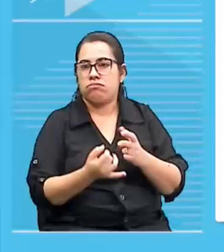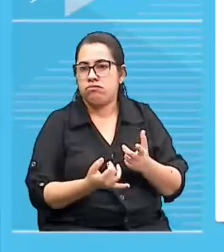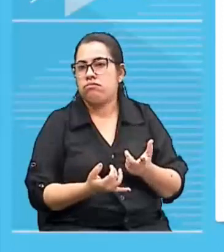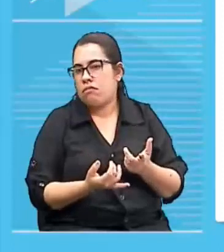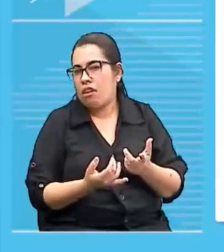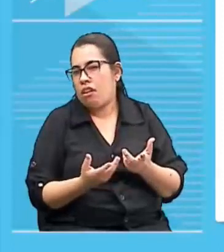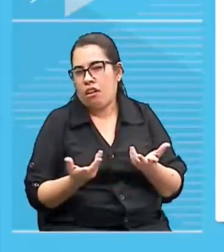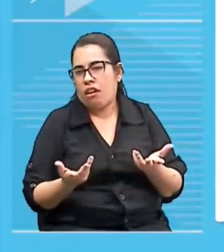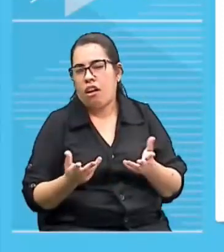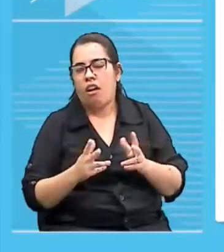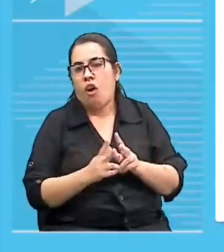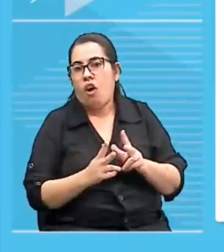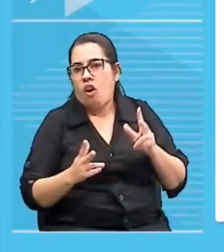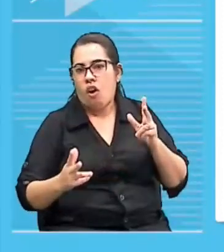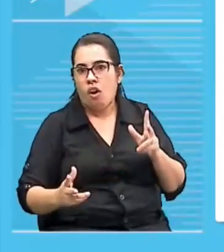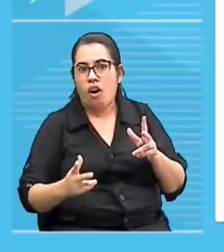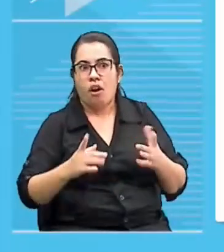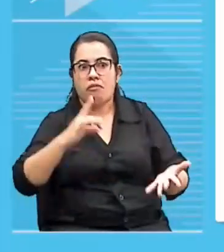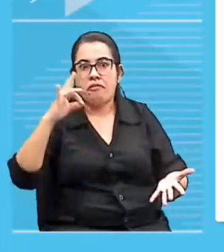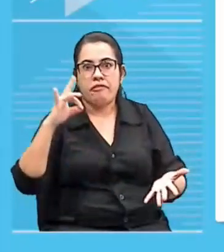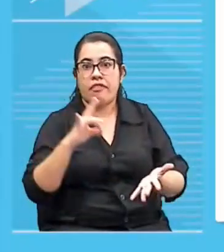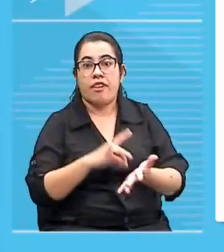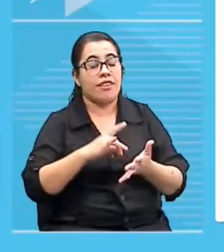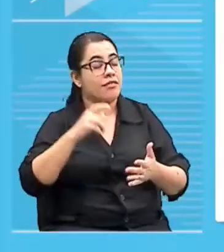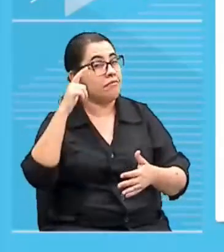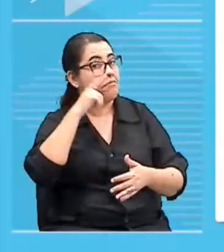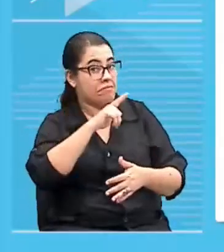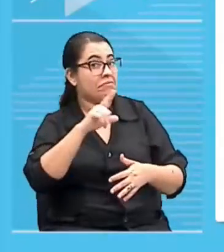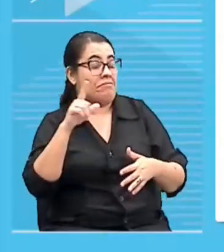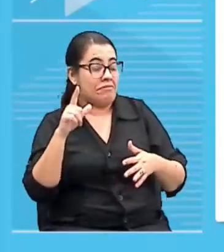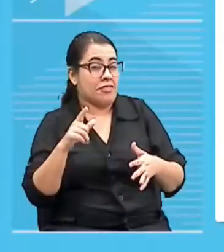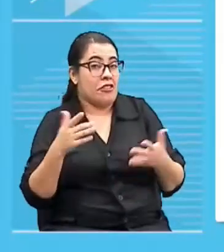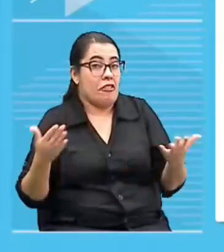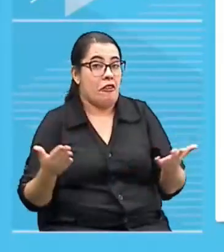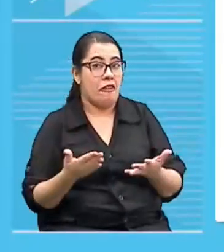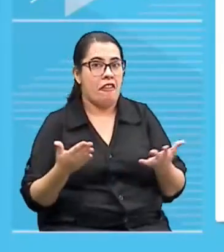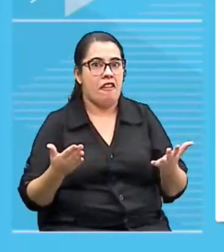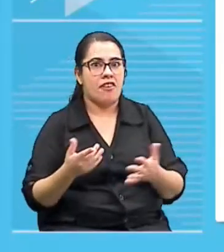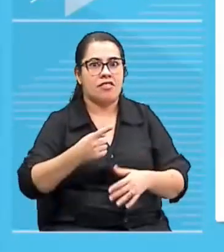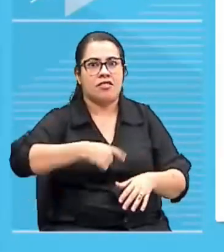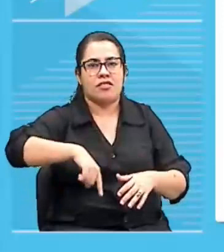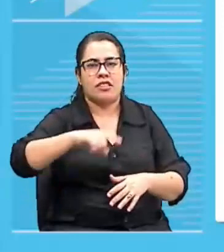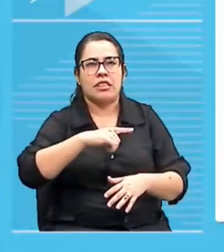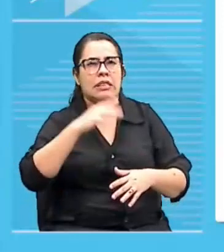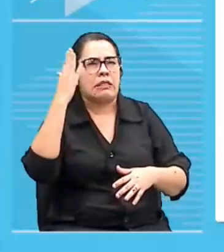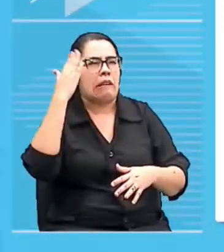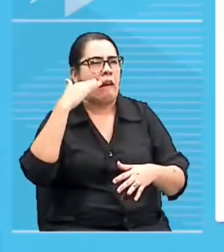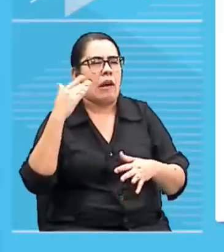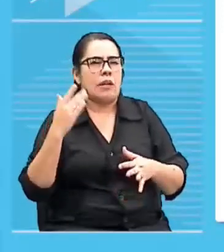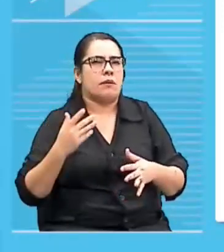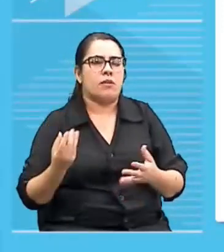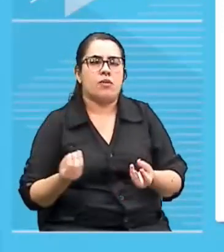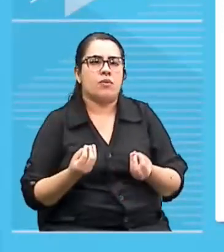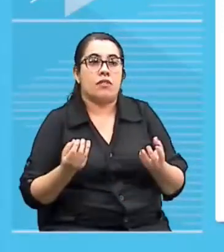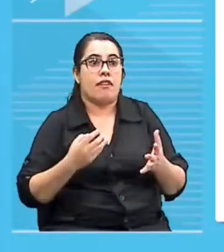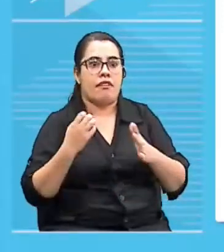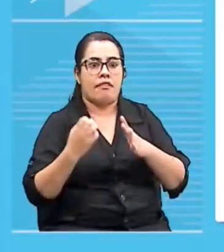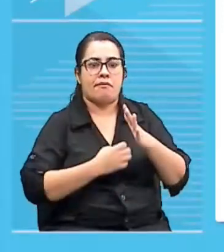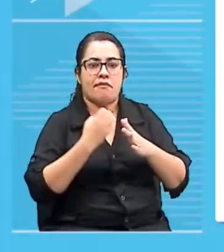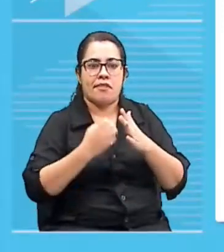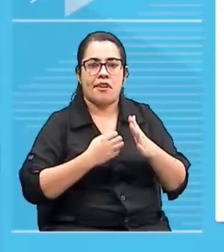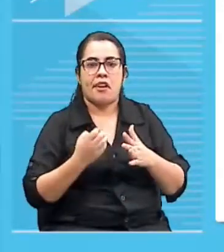se tornou algo real, né? Algo que também até hoje, mesmo depois assim das